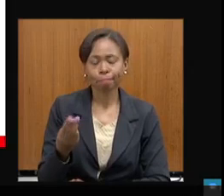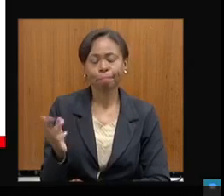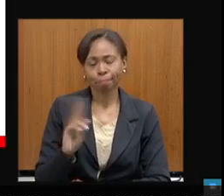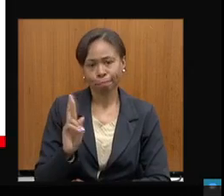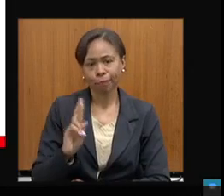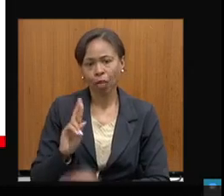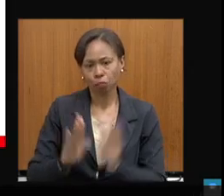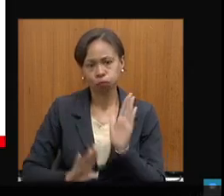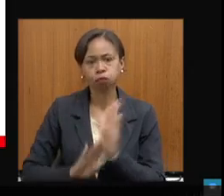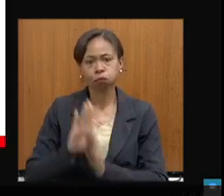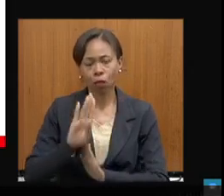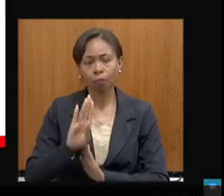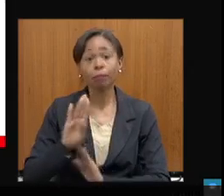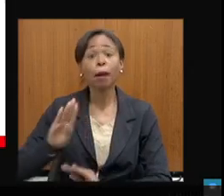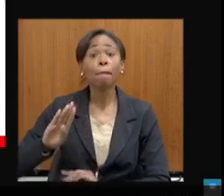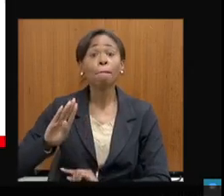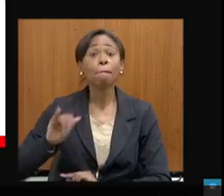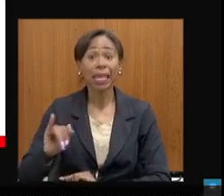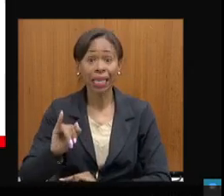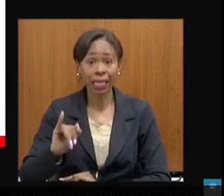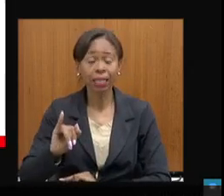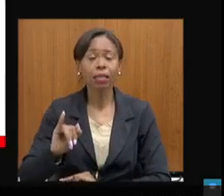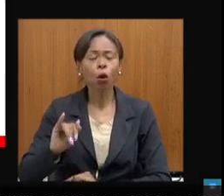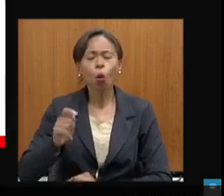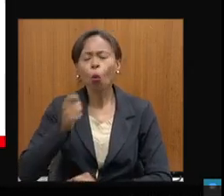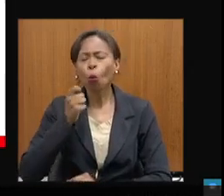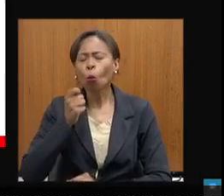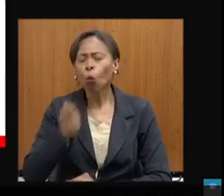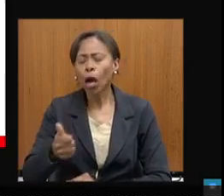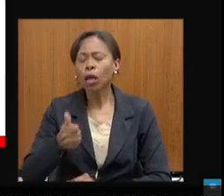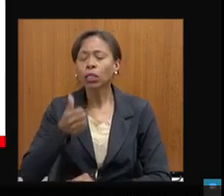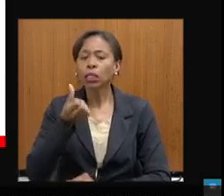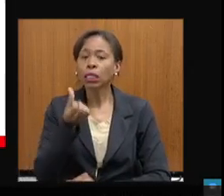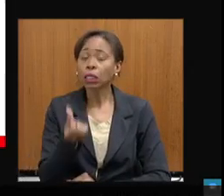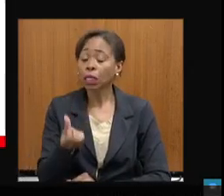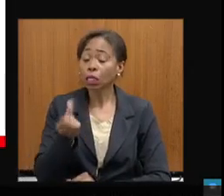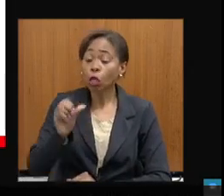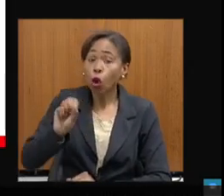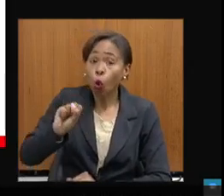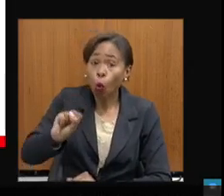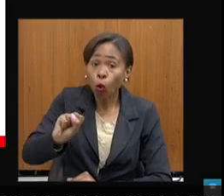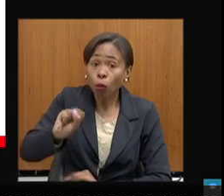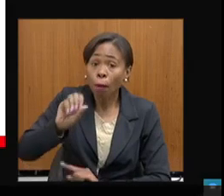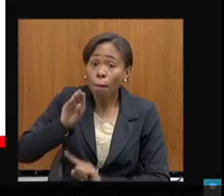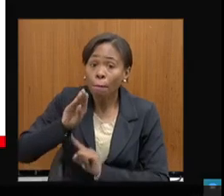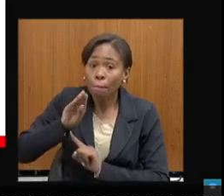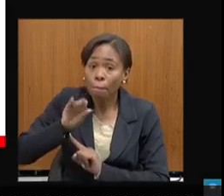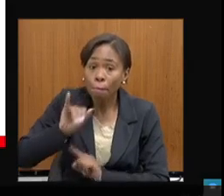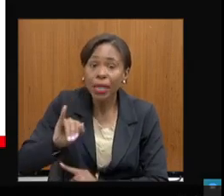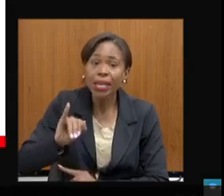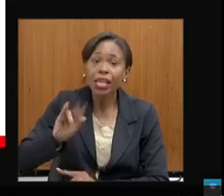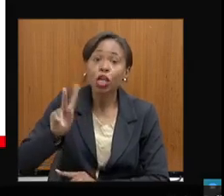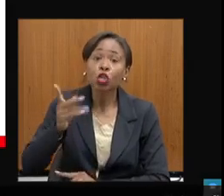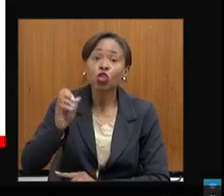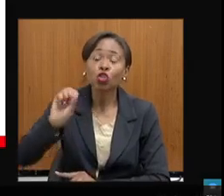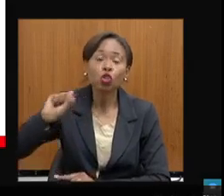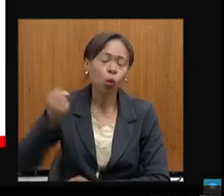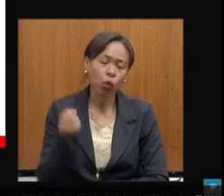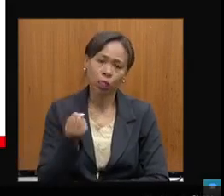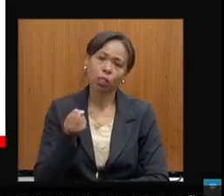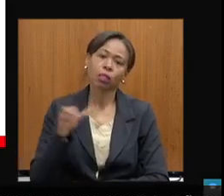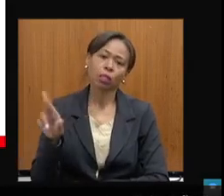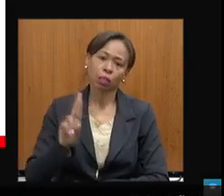fazendo aí uma média anual de quase sete quase 68 bilhões de reais é um salto